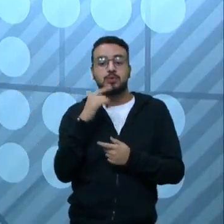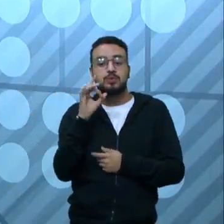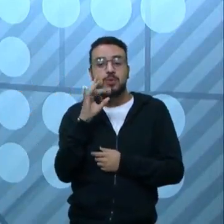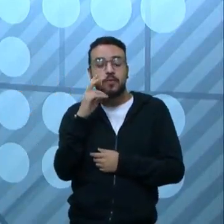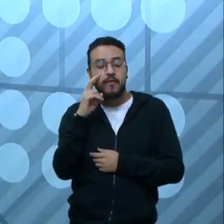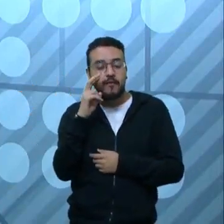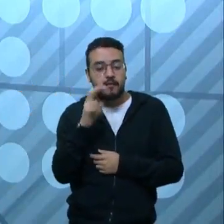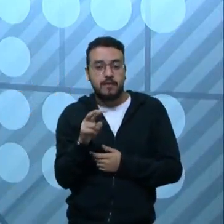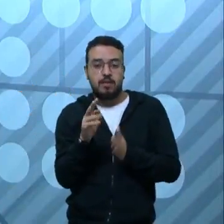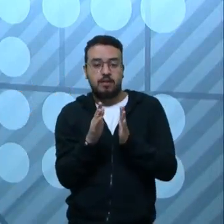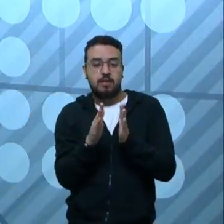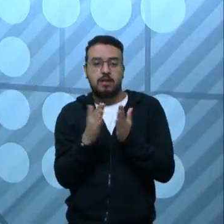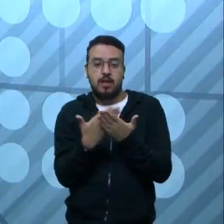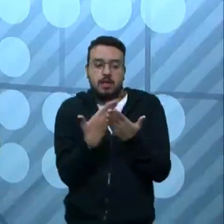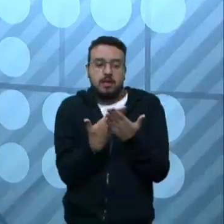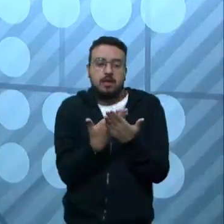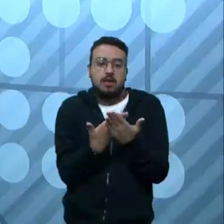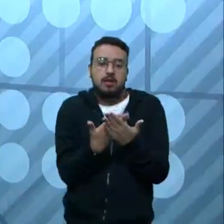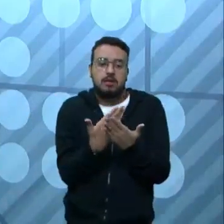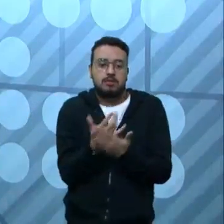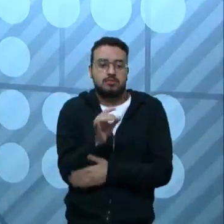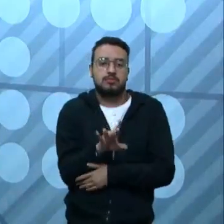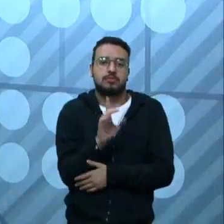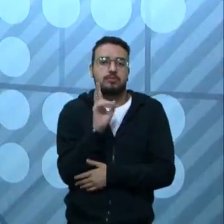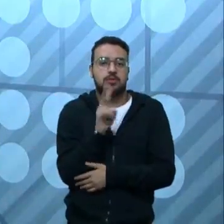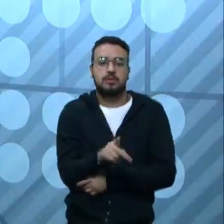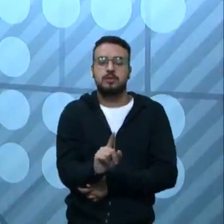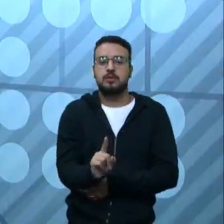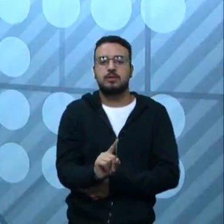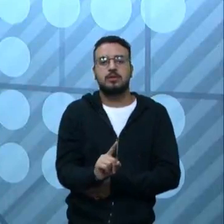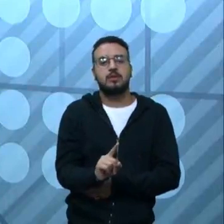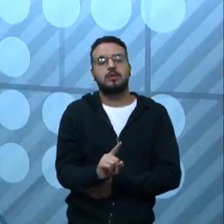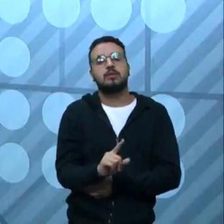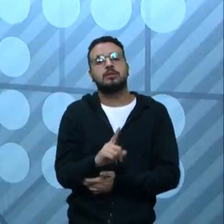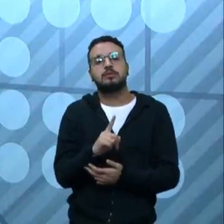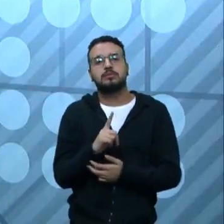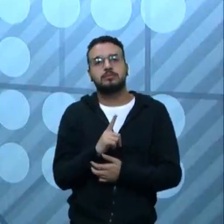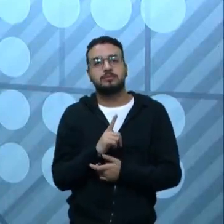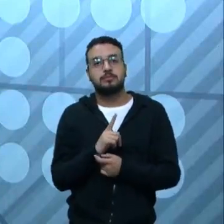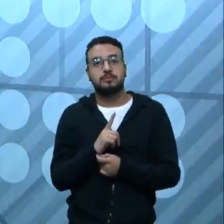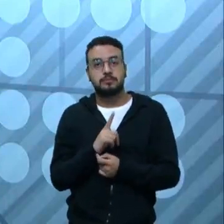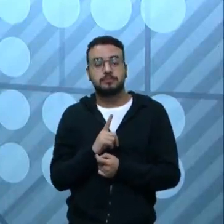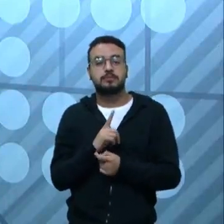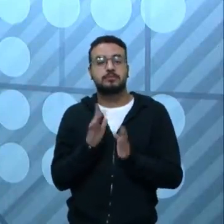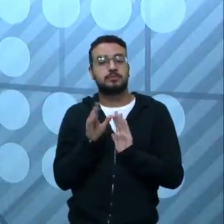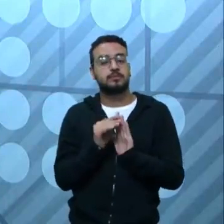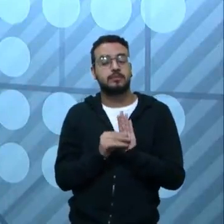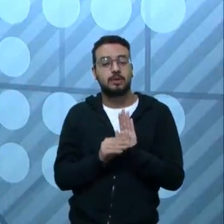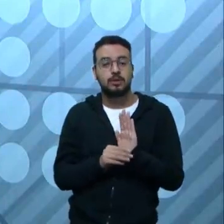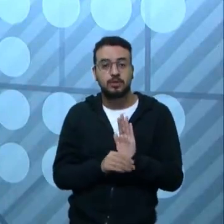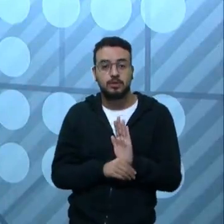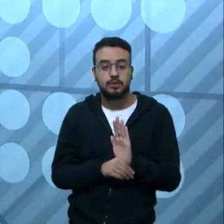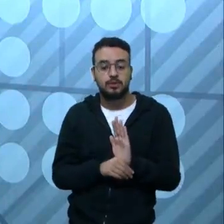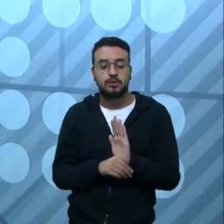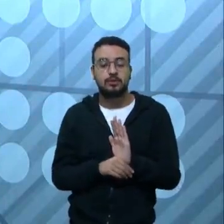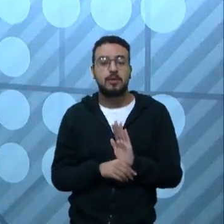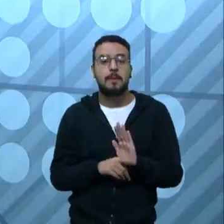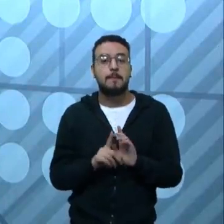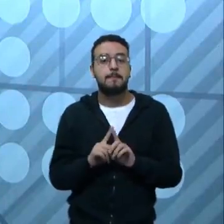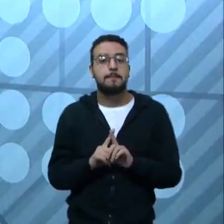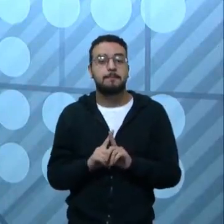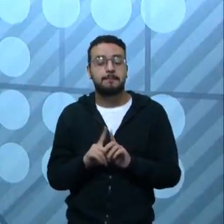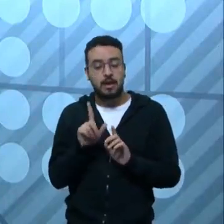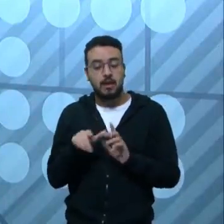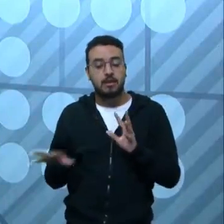às teleaulas. A teleaula está aqui e vai te mostrar diversos conteúdos, vai te trazer conteúdos até que você não tem no livro didático